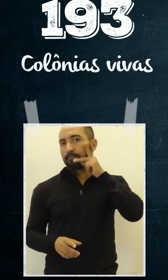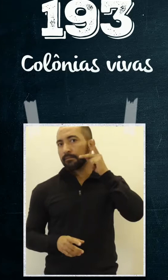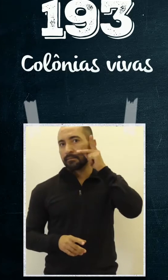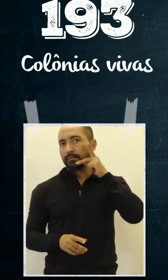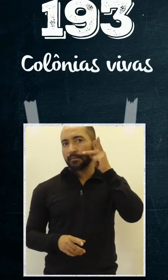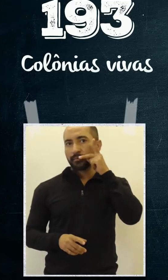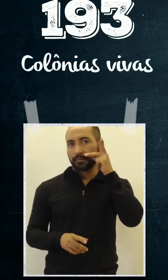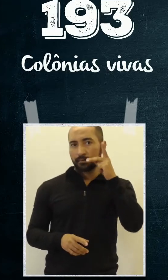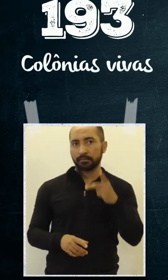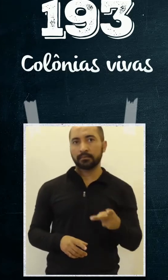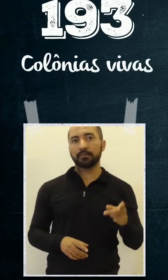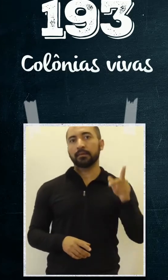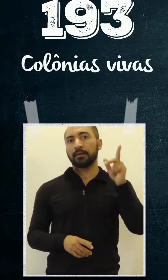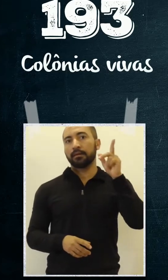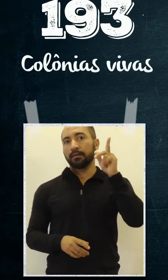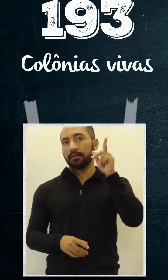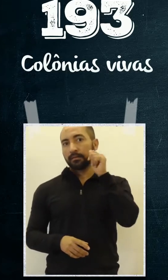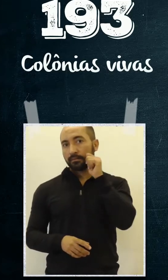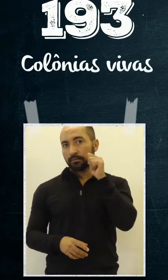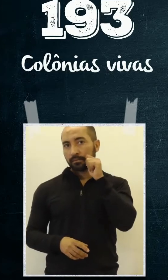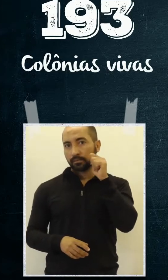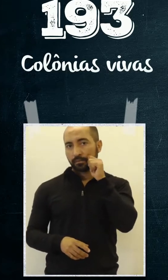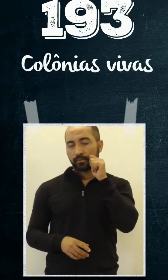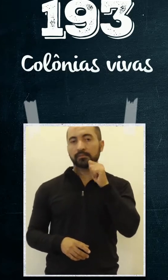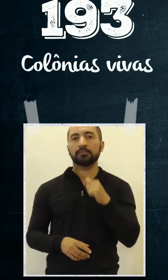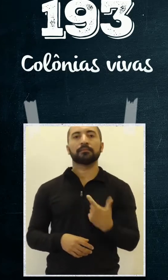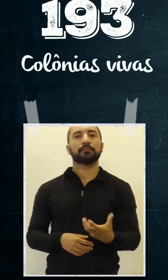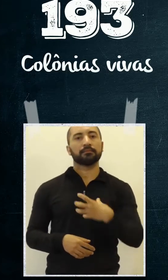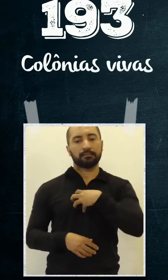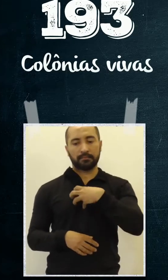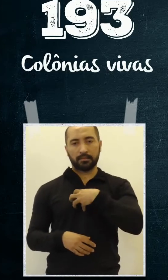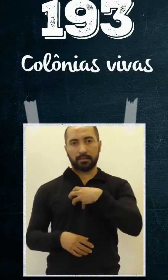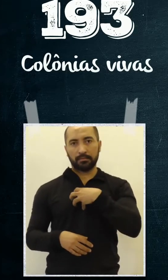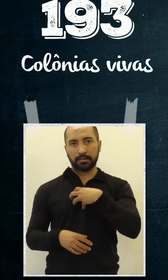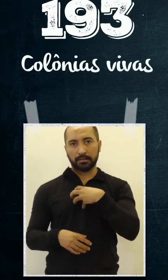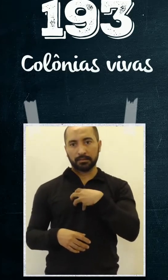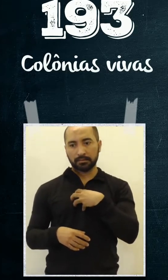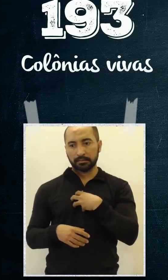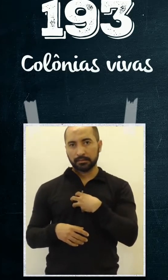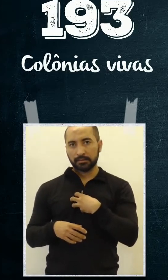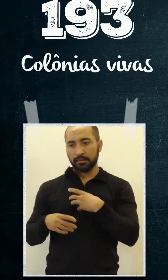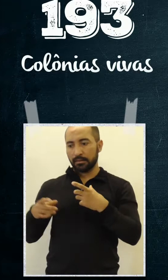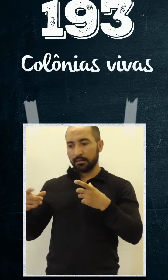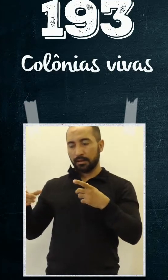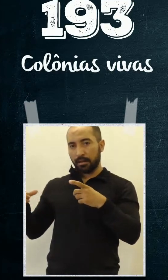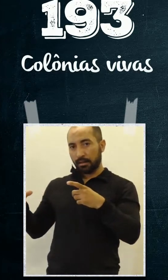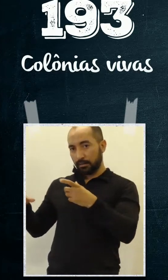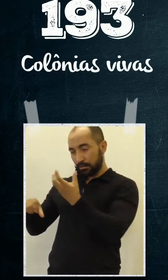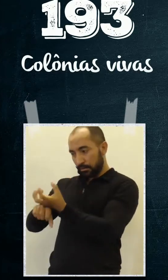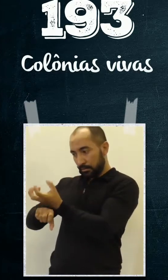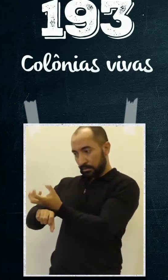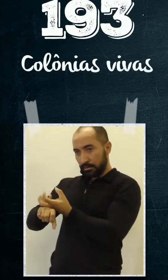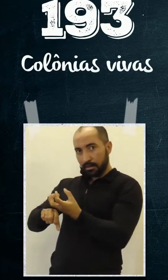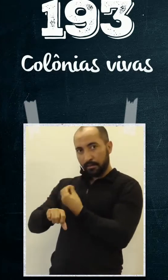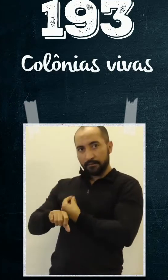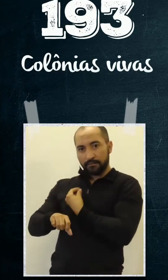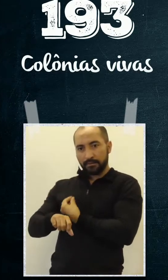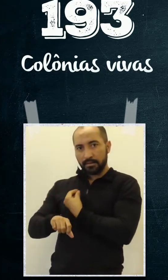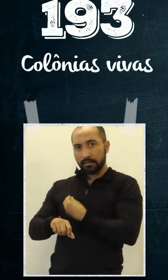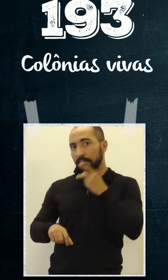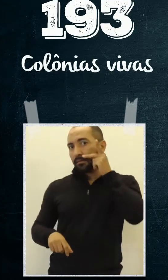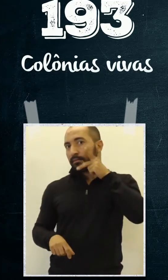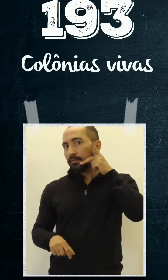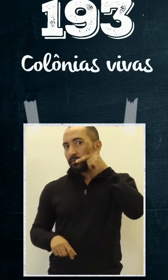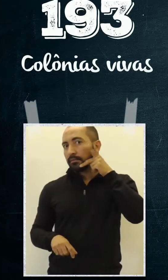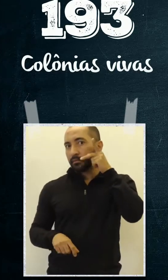Alagoas, Arraial da Ajuda e Recife de Fora, na Bahia. Nenhuma colônia viva foi observada em Areia Vermelha, na Paraíba, Porto de Galinhas, Pernambuco e